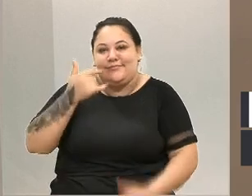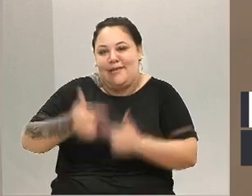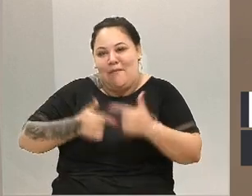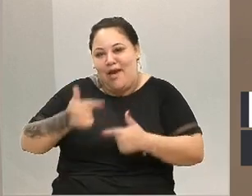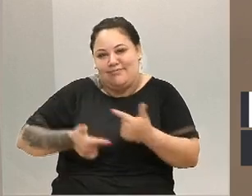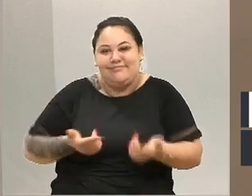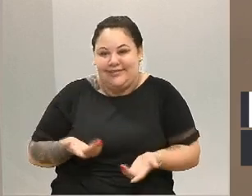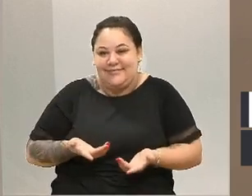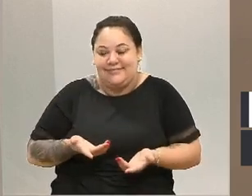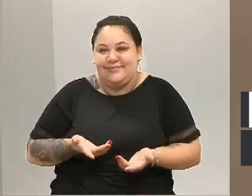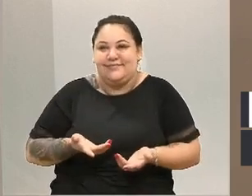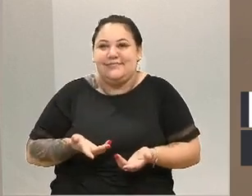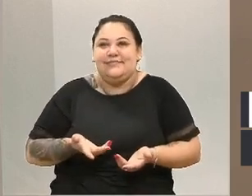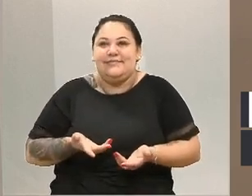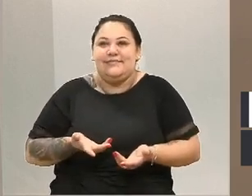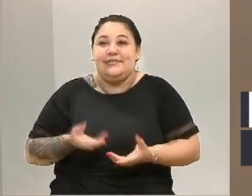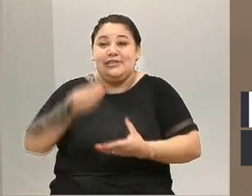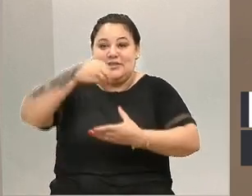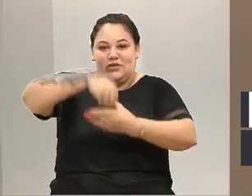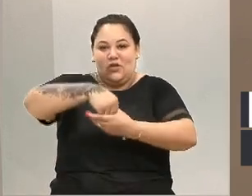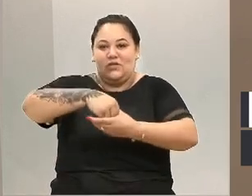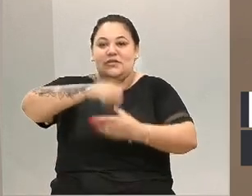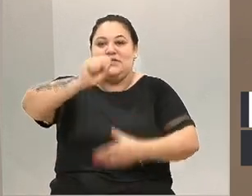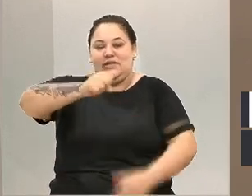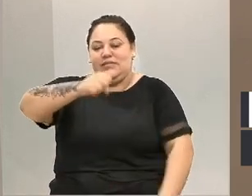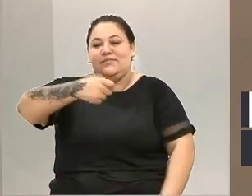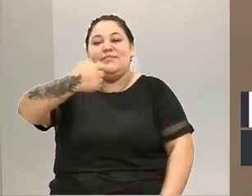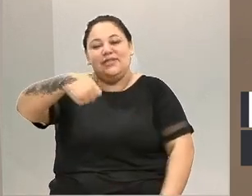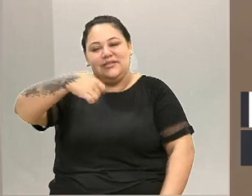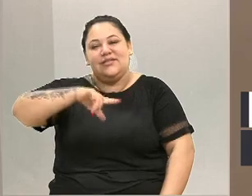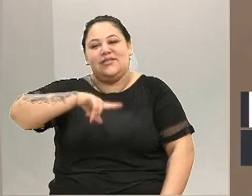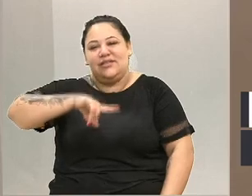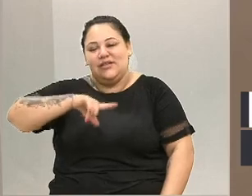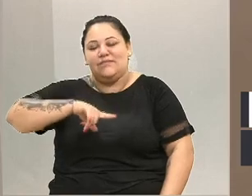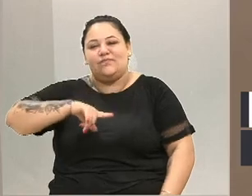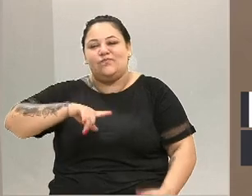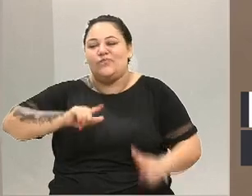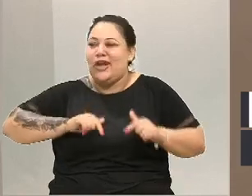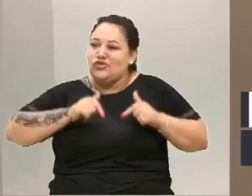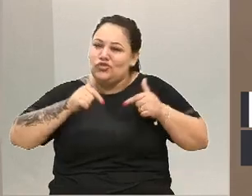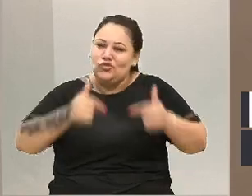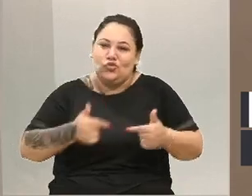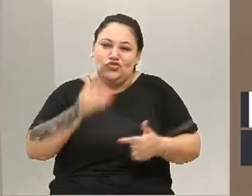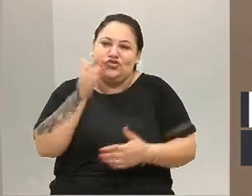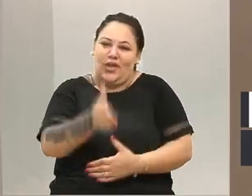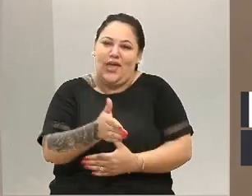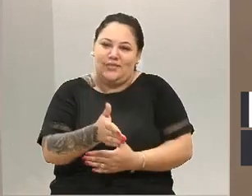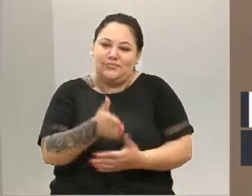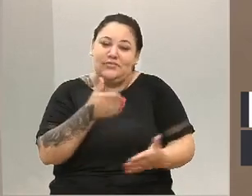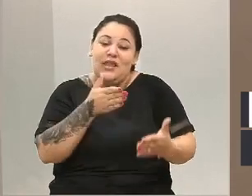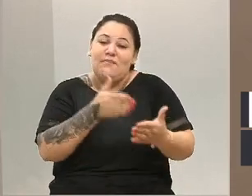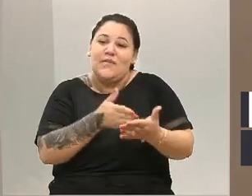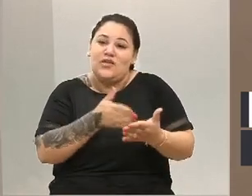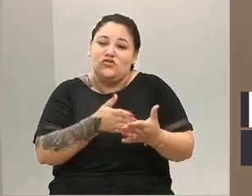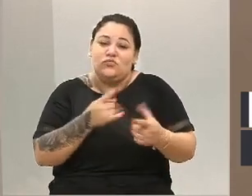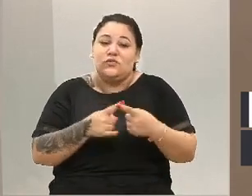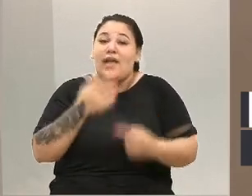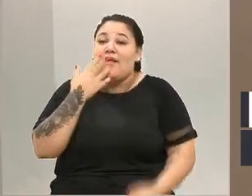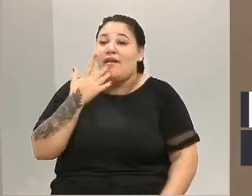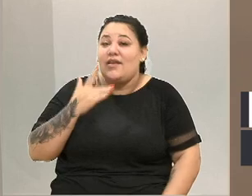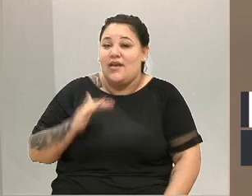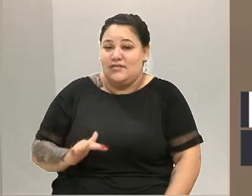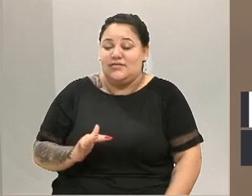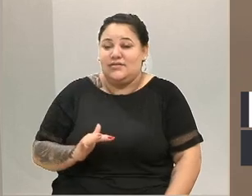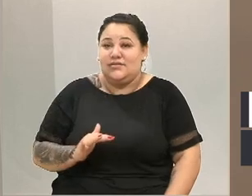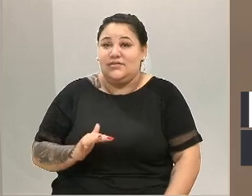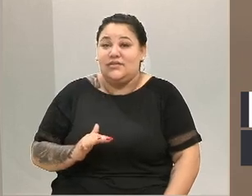escola, aí sim tem que ter uma ação mais direta, porque são crianças que estão numa